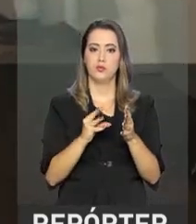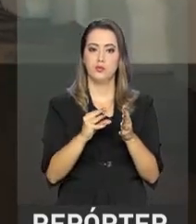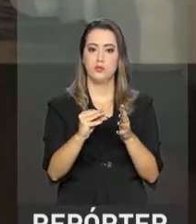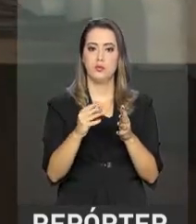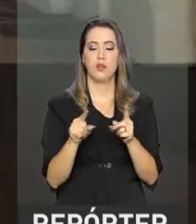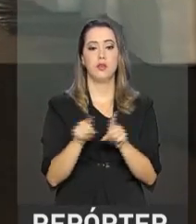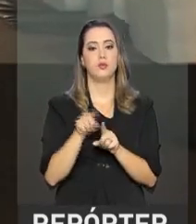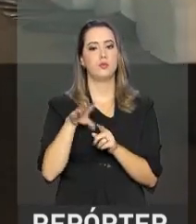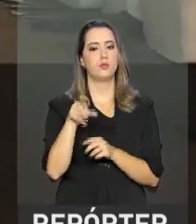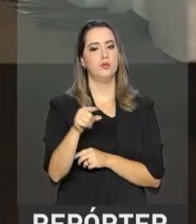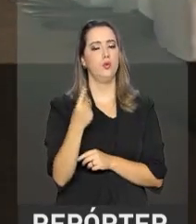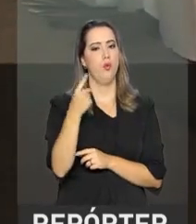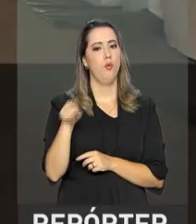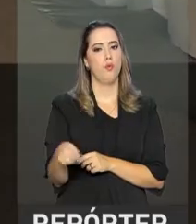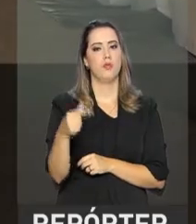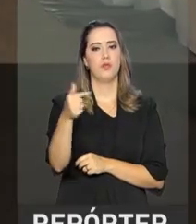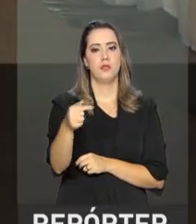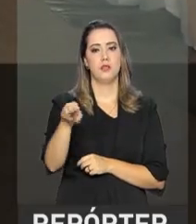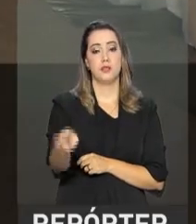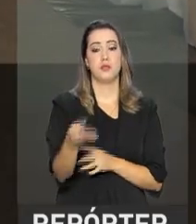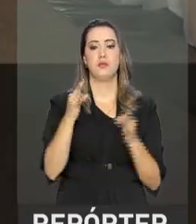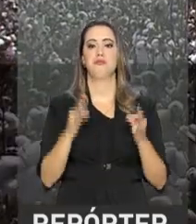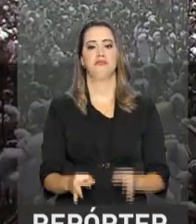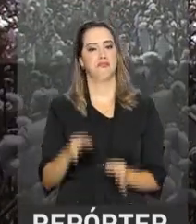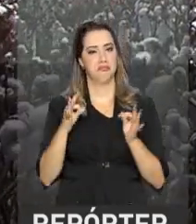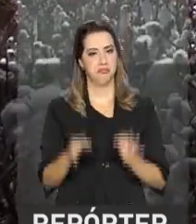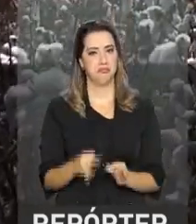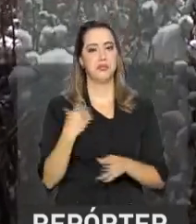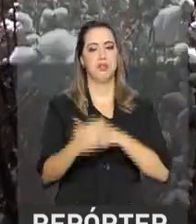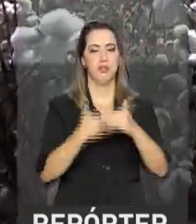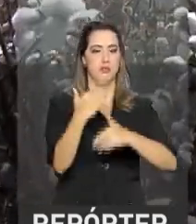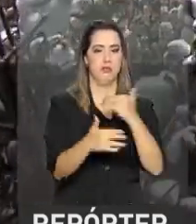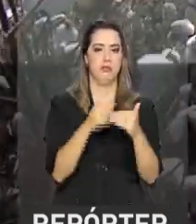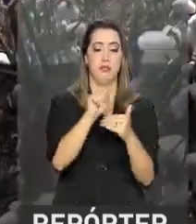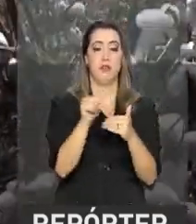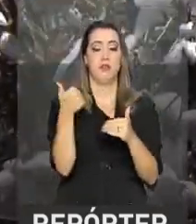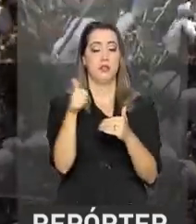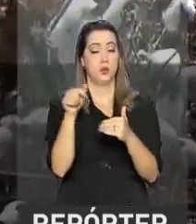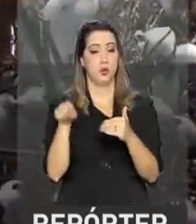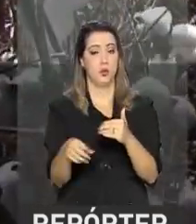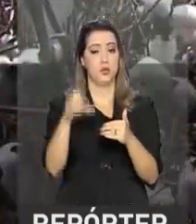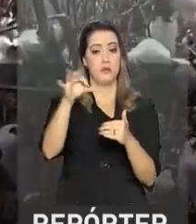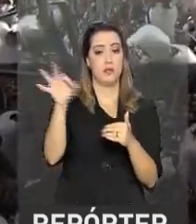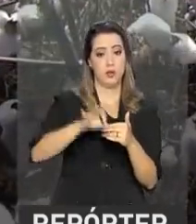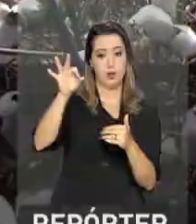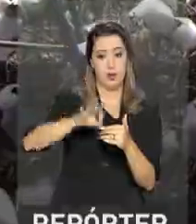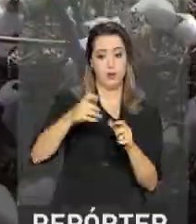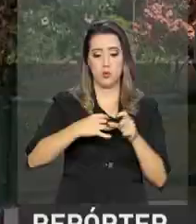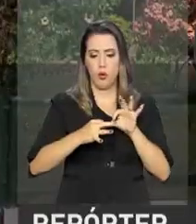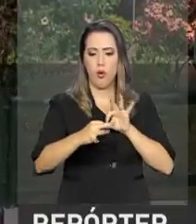totalizando 1,7 milhão de toneladas ea elevação de 11,9 por cento